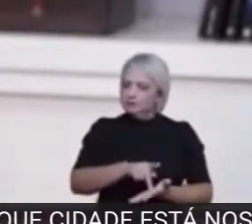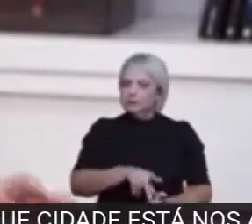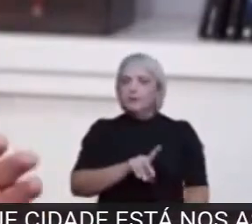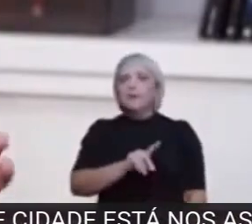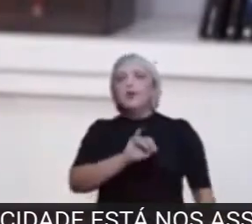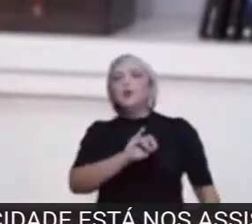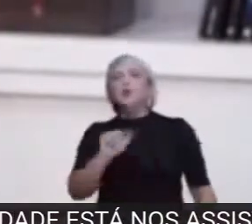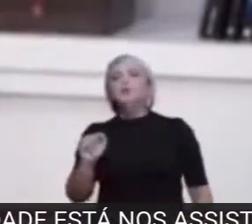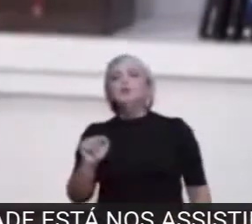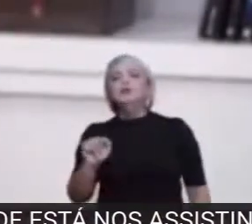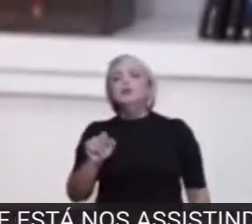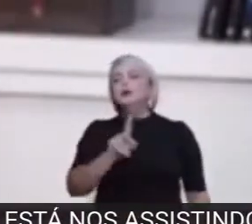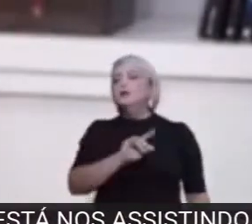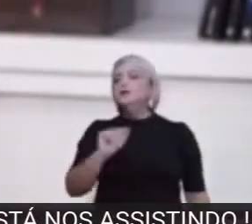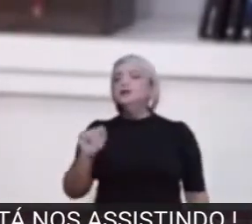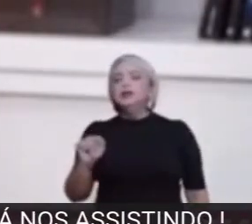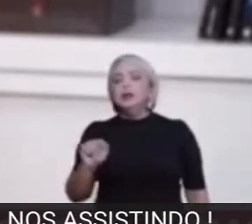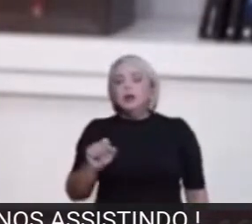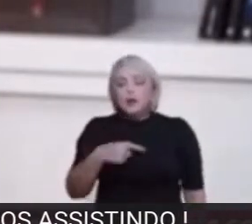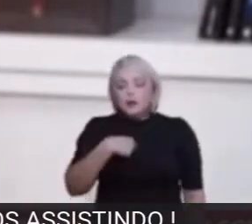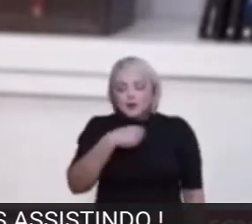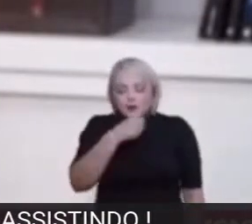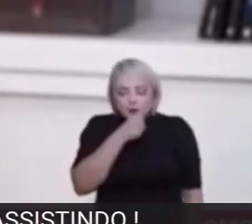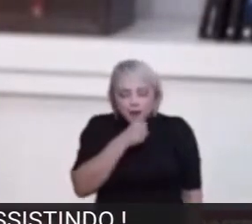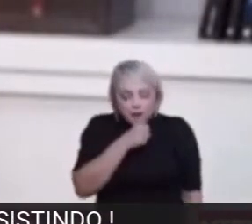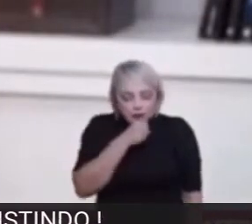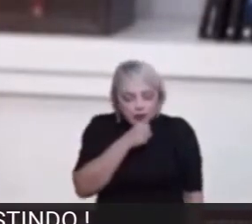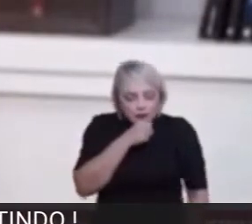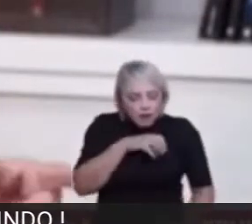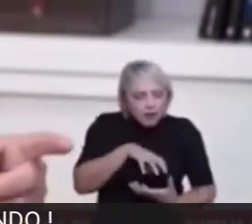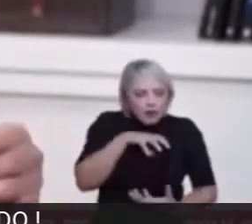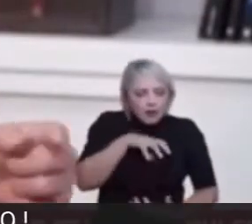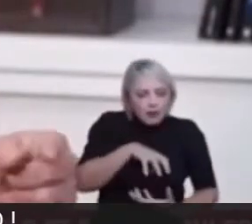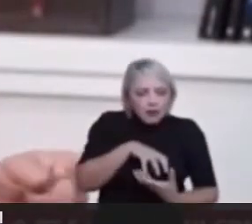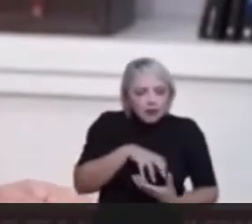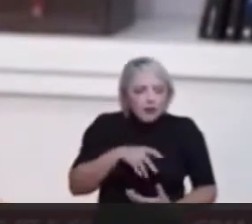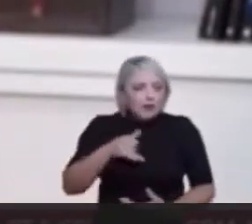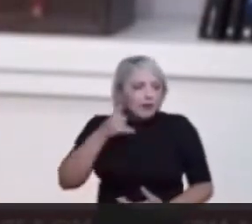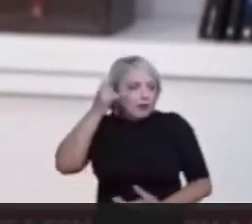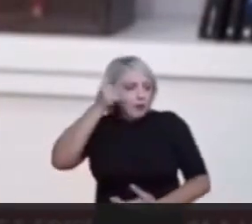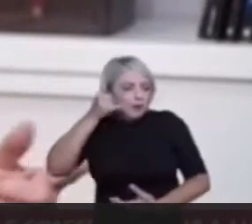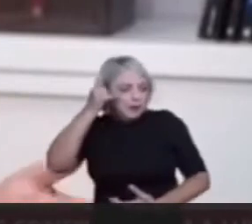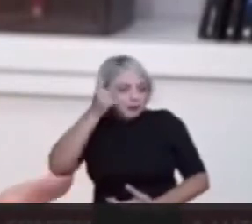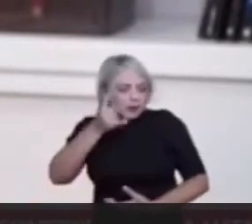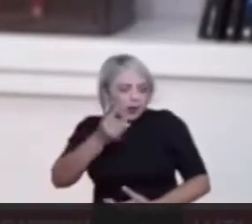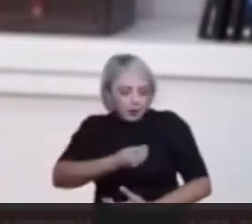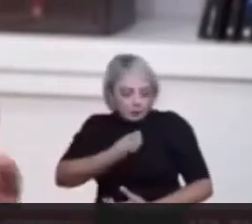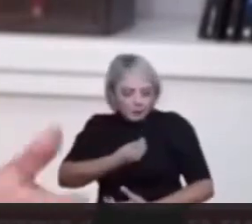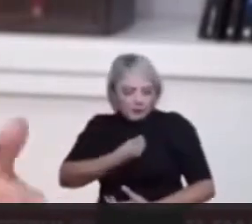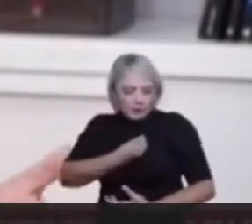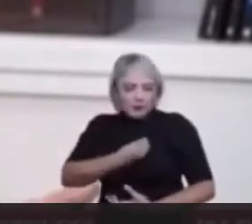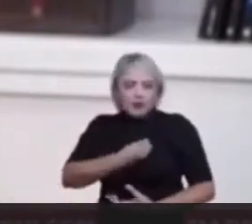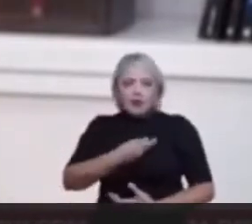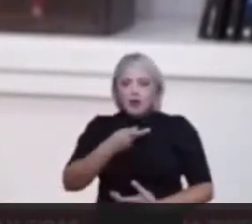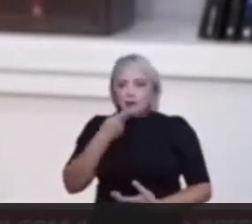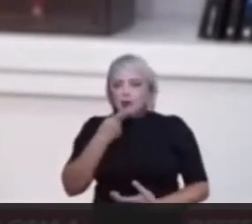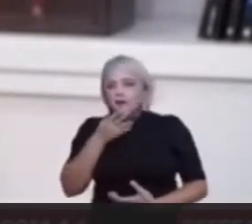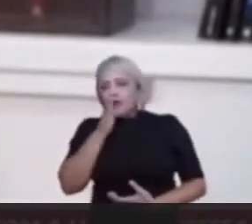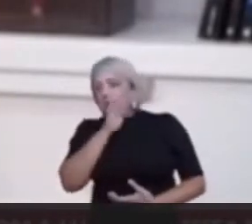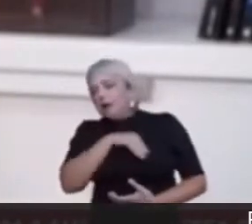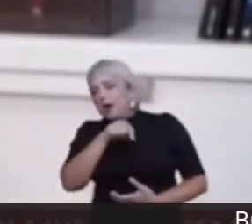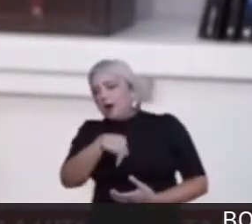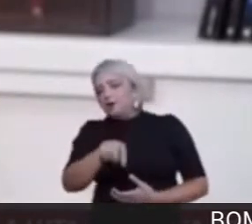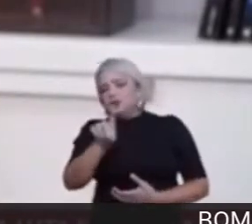Um dia, quando eu estiver bem velhinho, que eu for contar a minha vida, eu posso falar mal de um ou de outro, mas, no cômputo